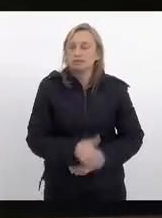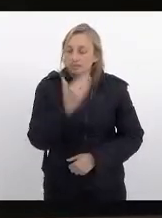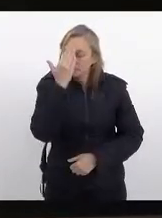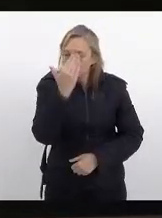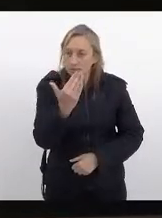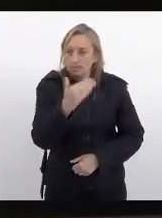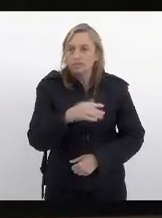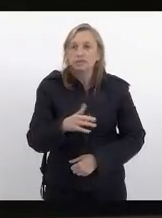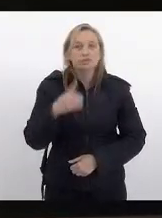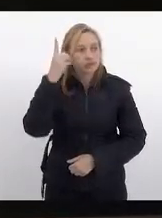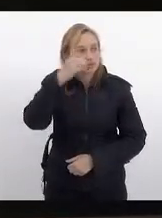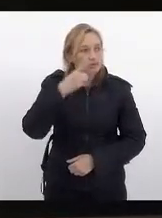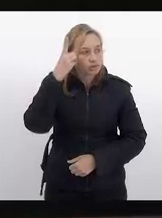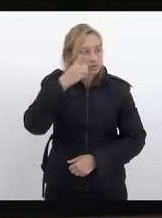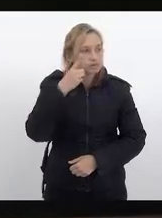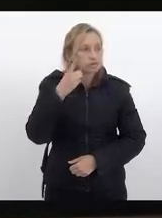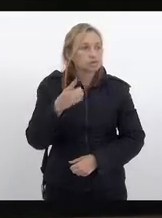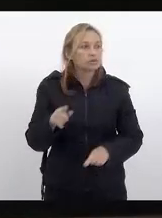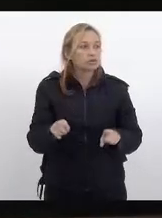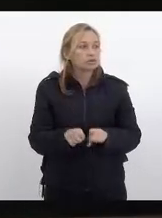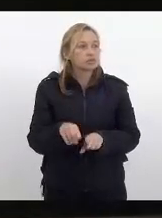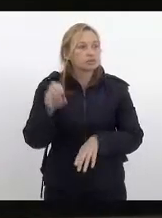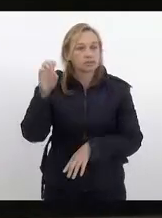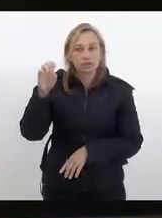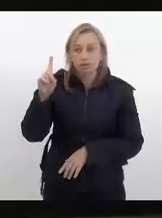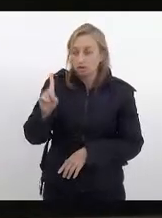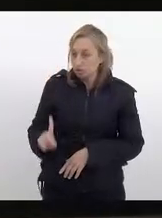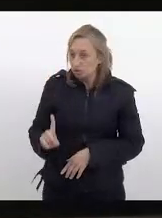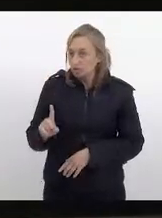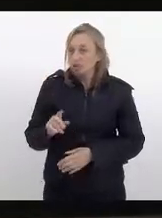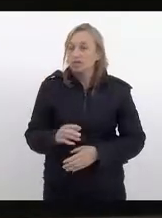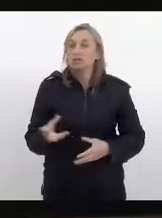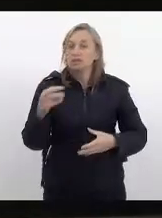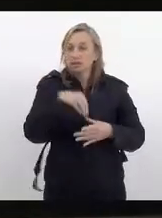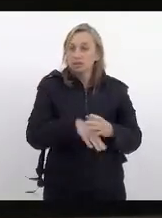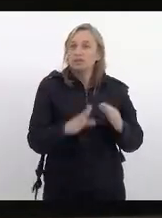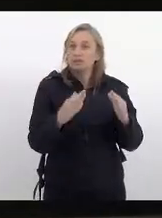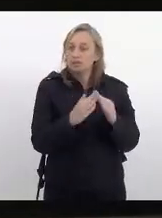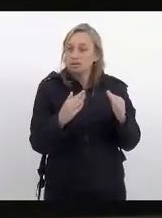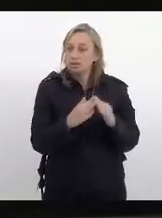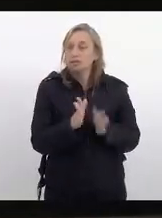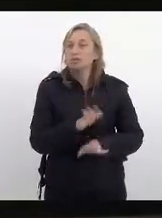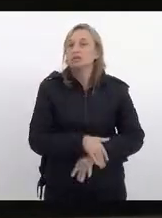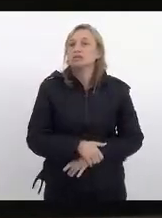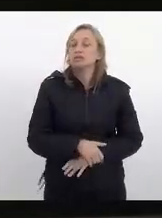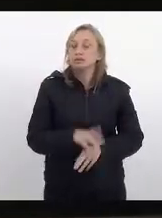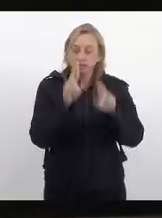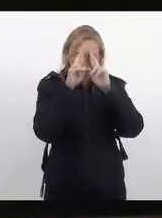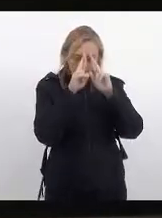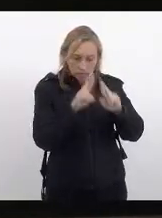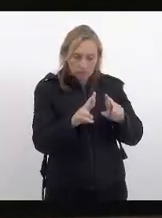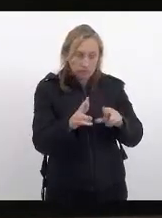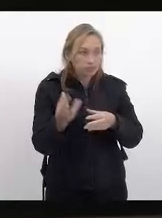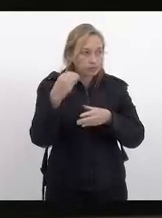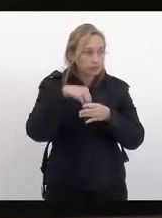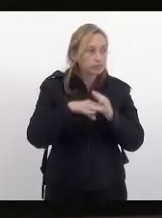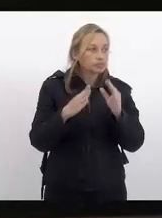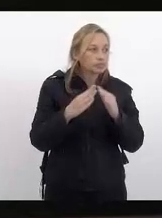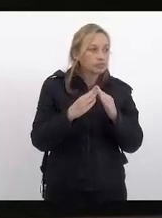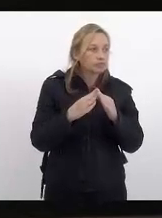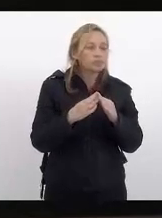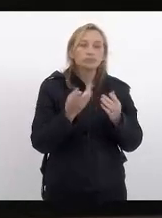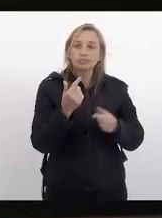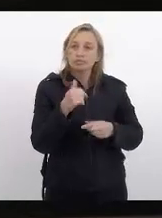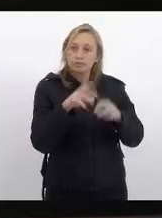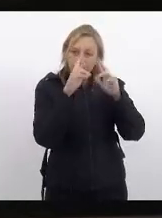Obrigada os deputados também de direita de dentro dessa casa que respeita aqui dentro tem que